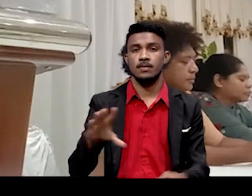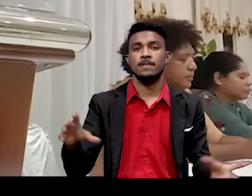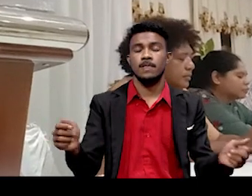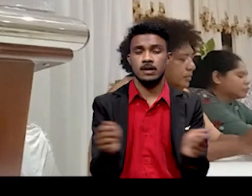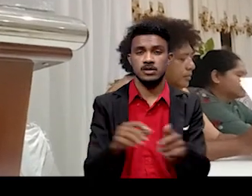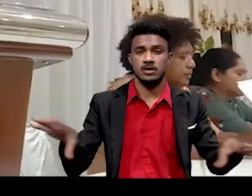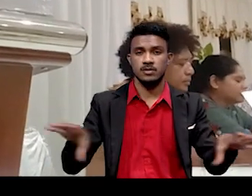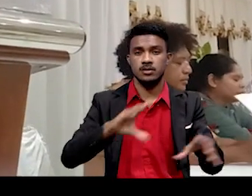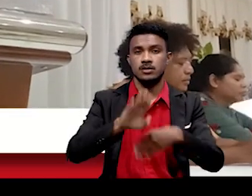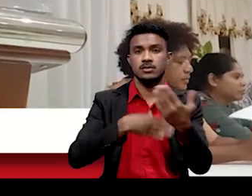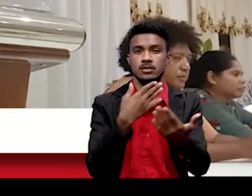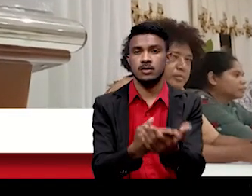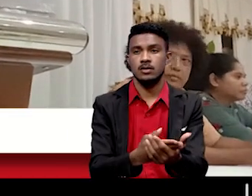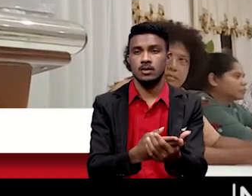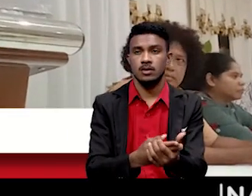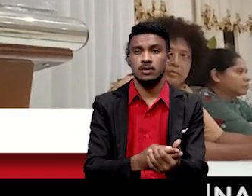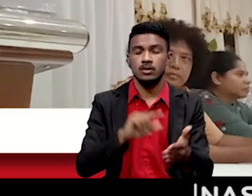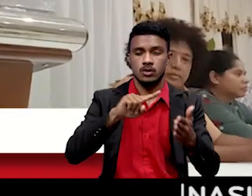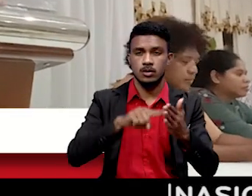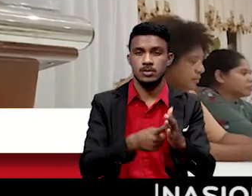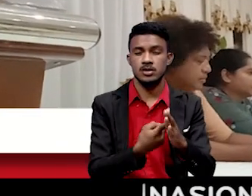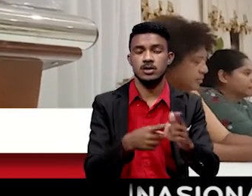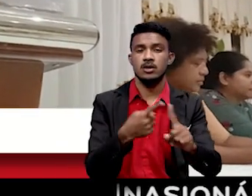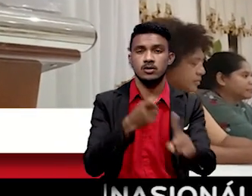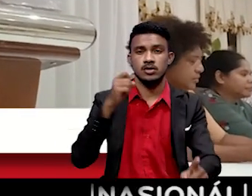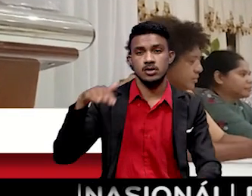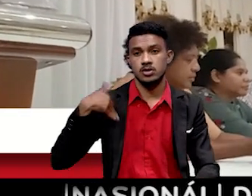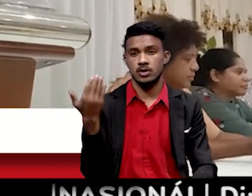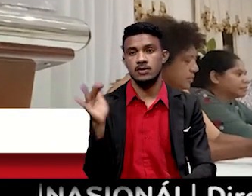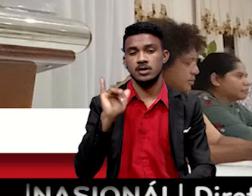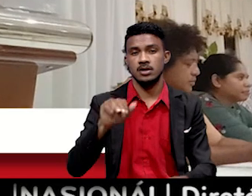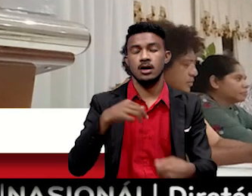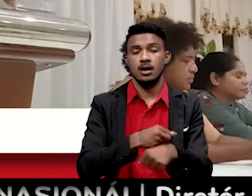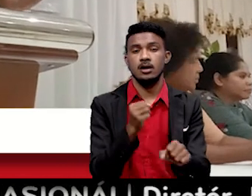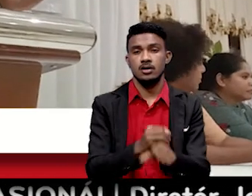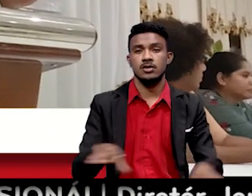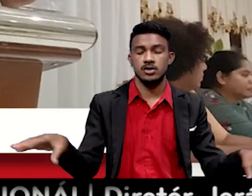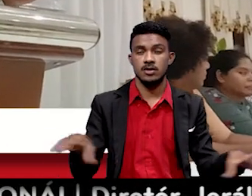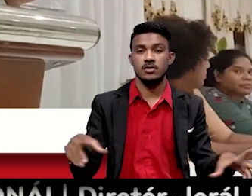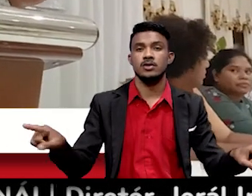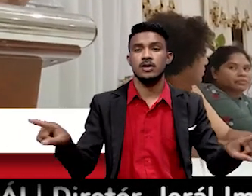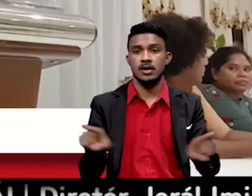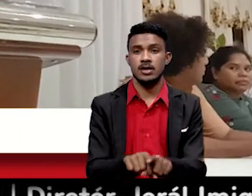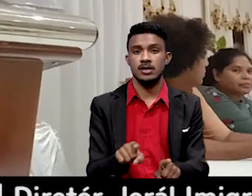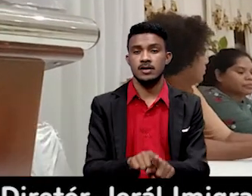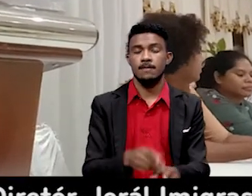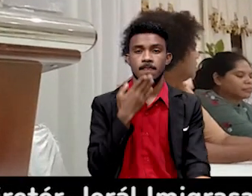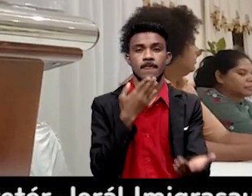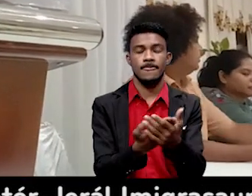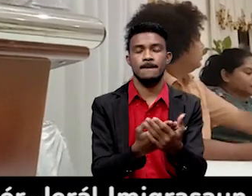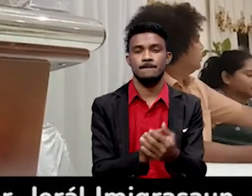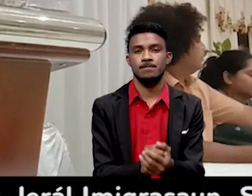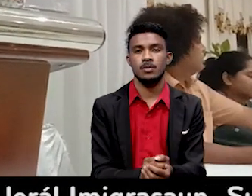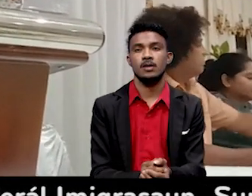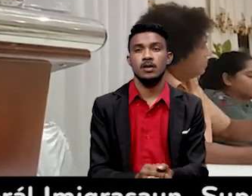né, a russo atu jornalista, hava em minha ho profissional, alemã,